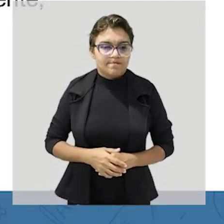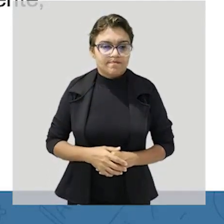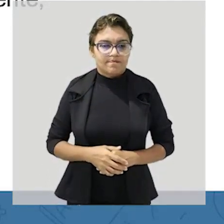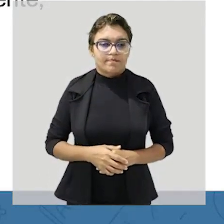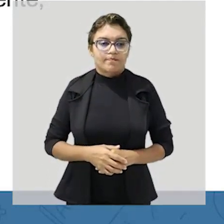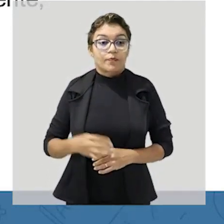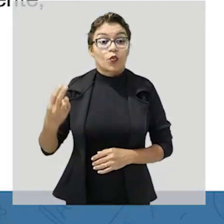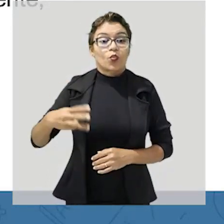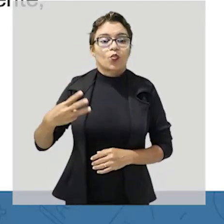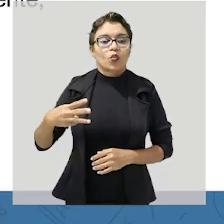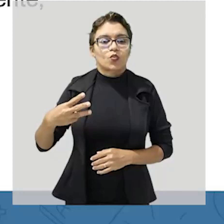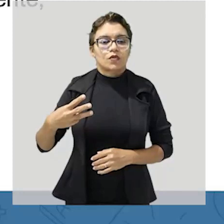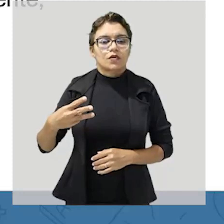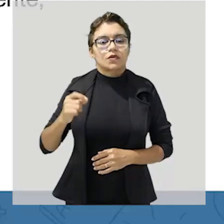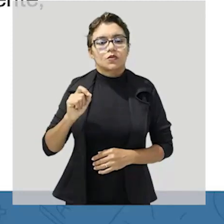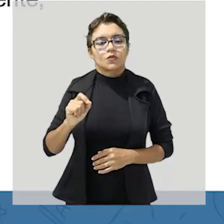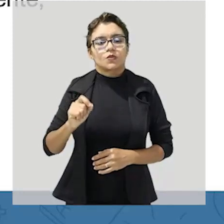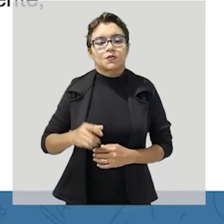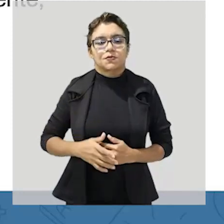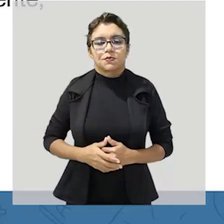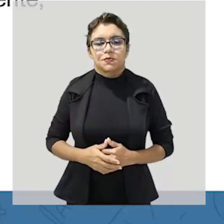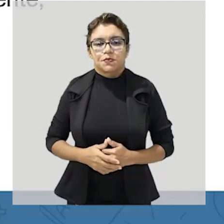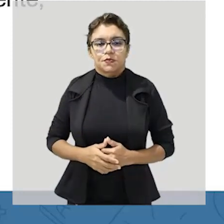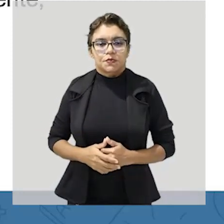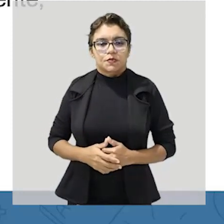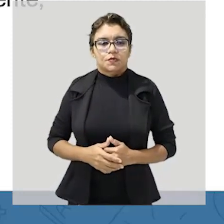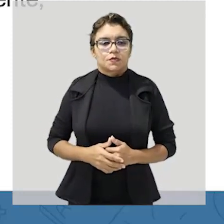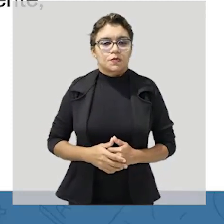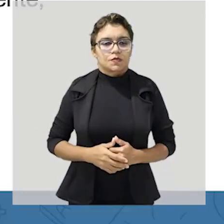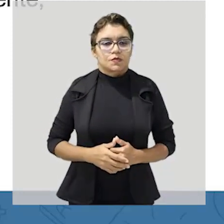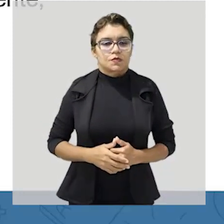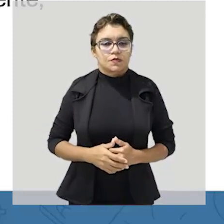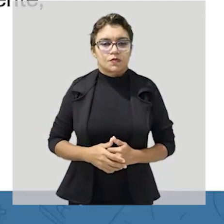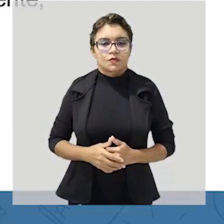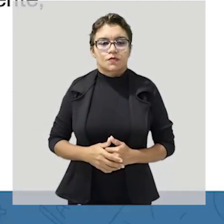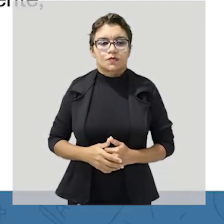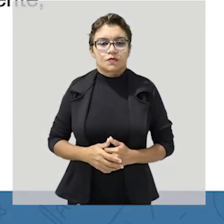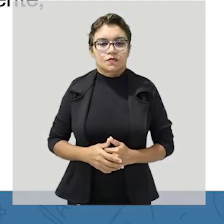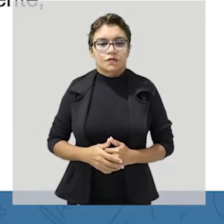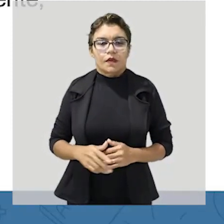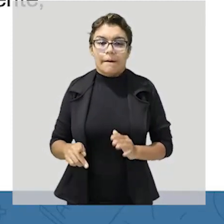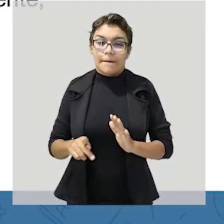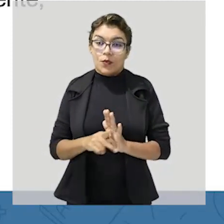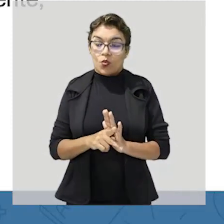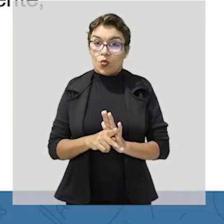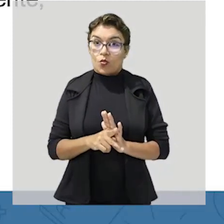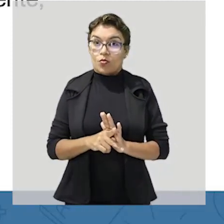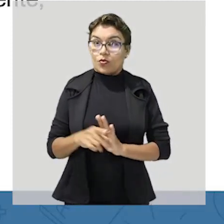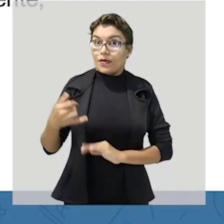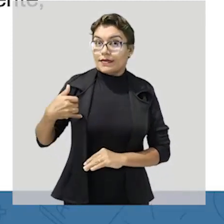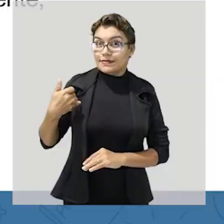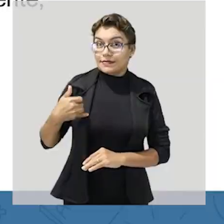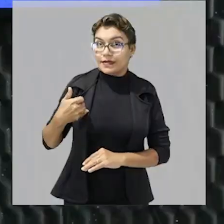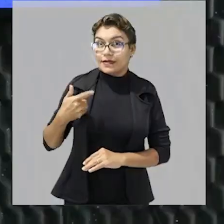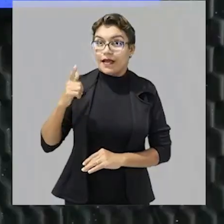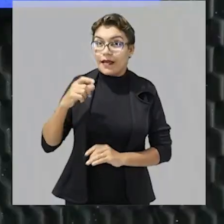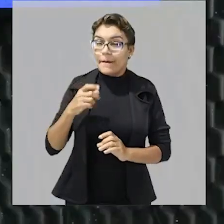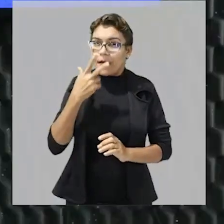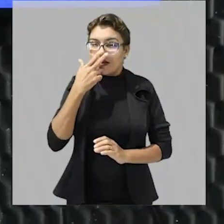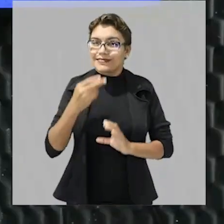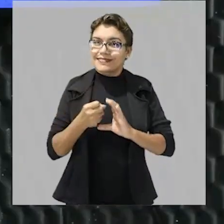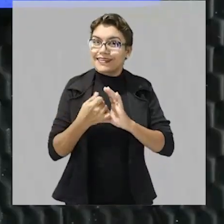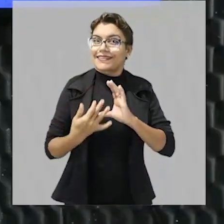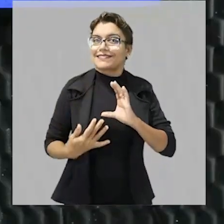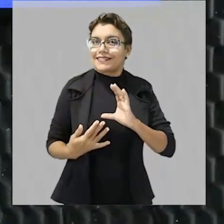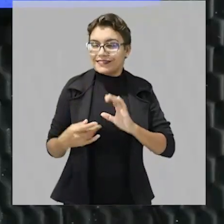Qual é o 2? Deixa eu voltar aqui. A Lena, o adolescente, né? O filme, ela já viu o filme